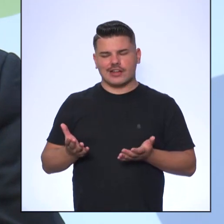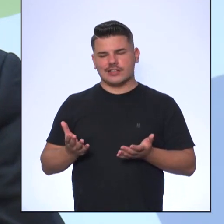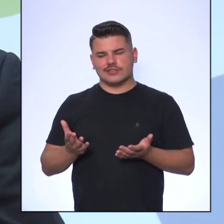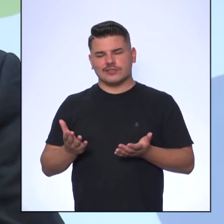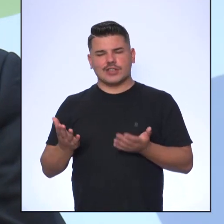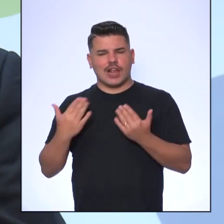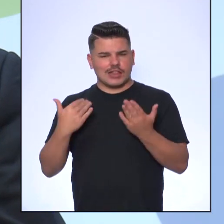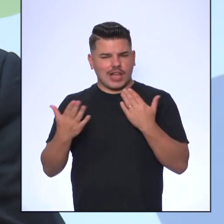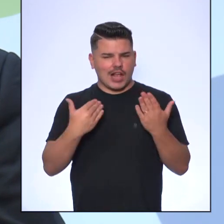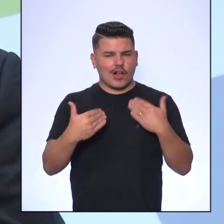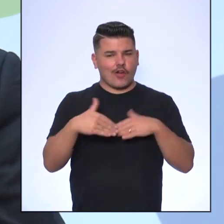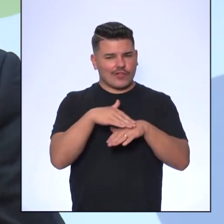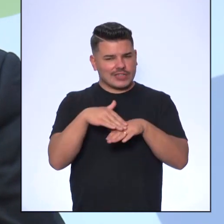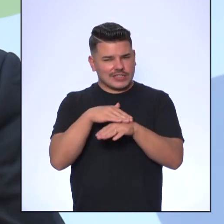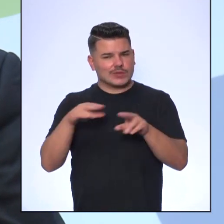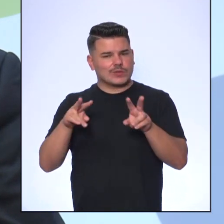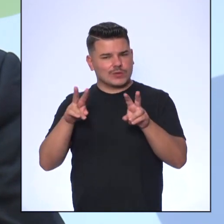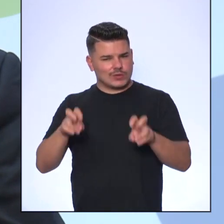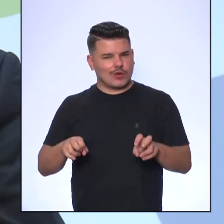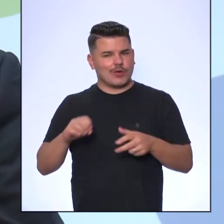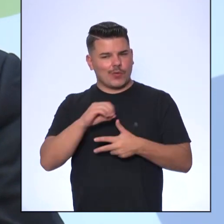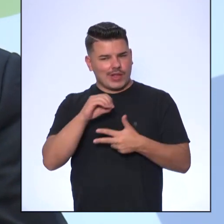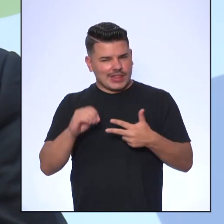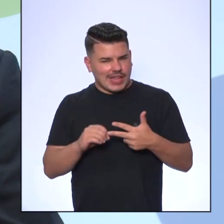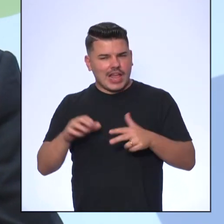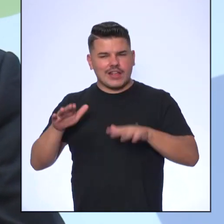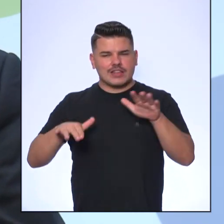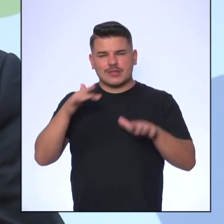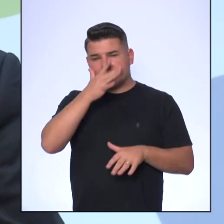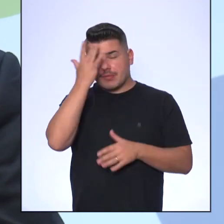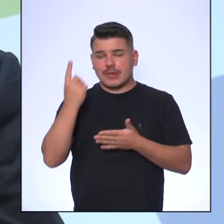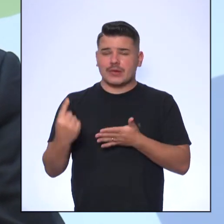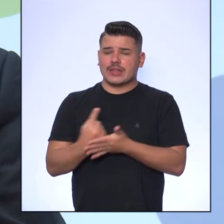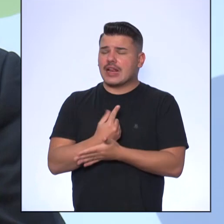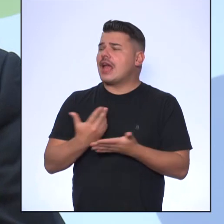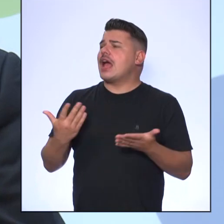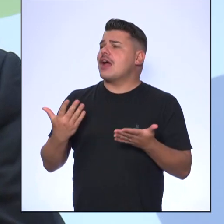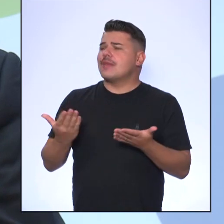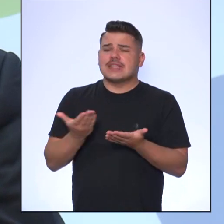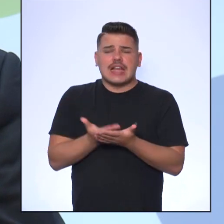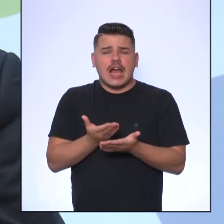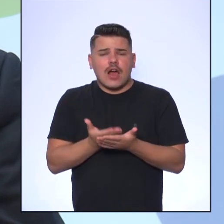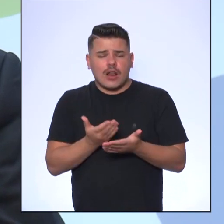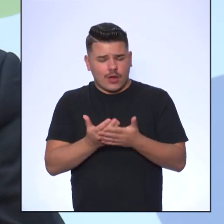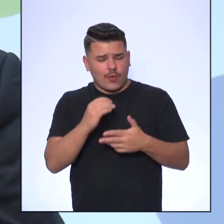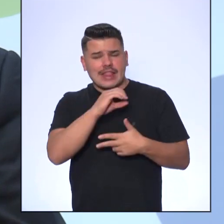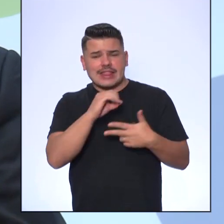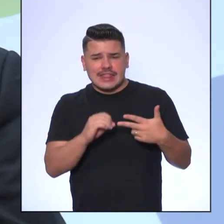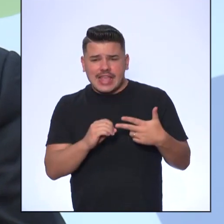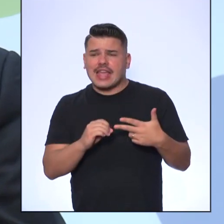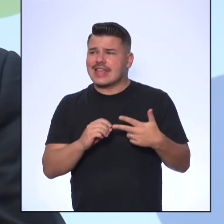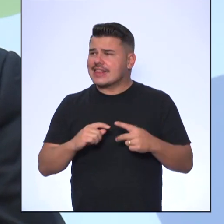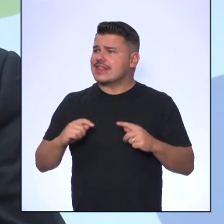já falando aqui sobre o Enem, galera perguntando aqui, e o adiamento do Enem vai sair, não